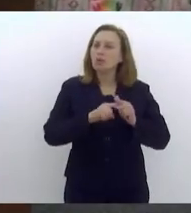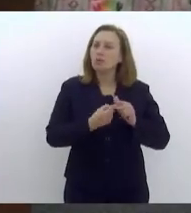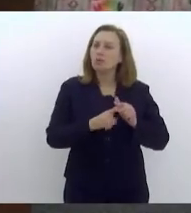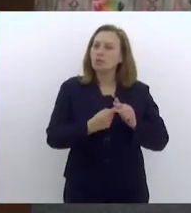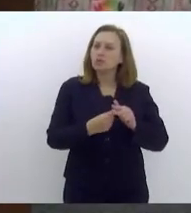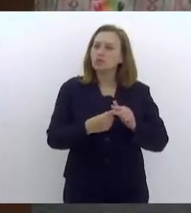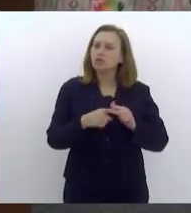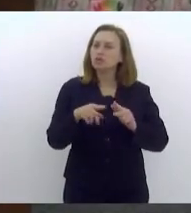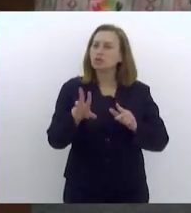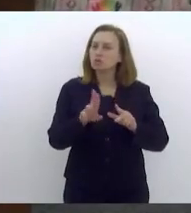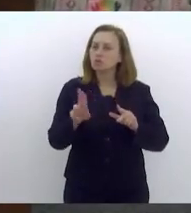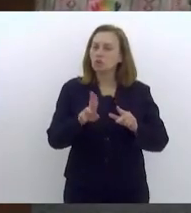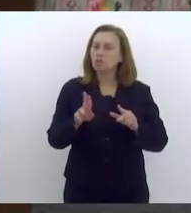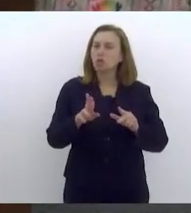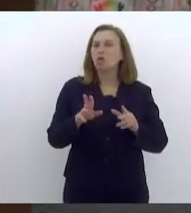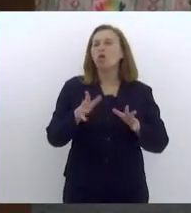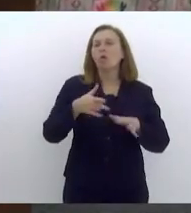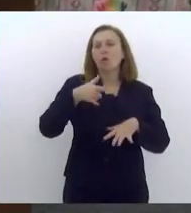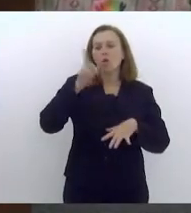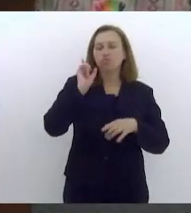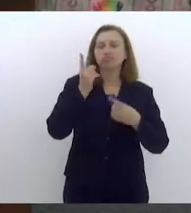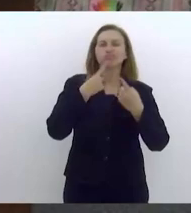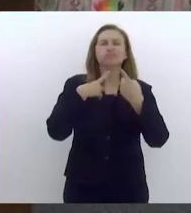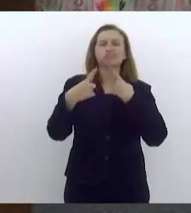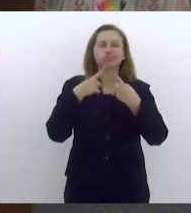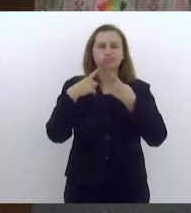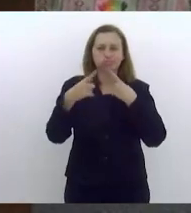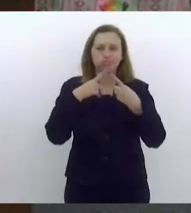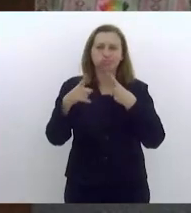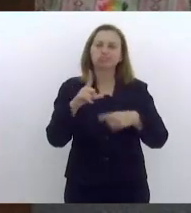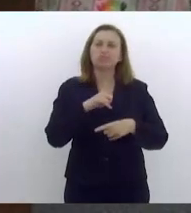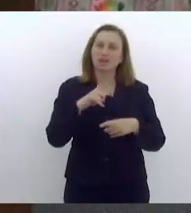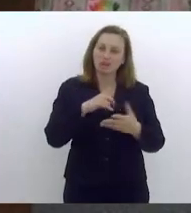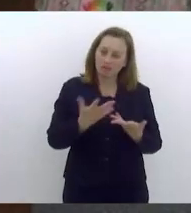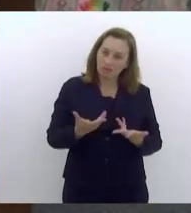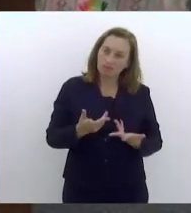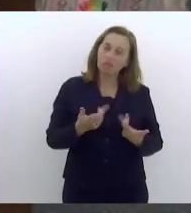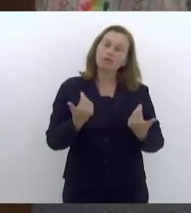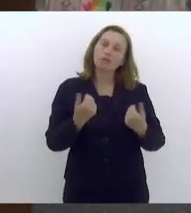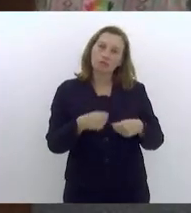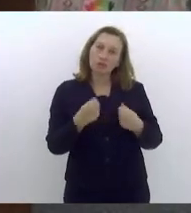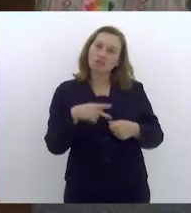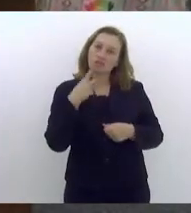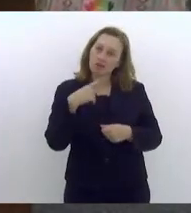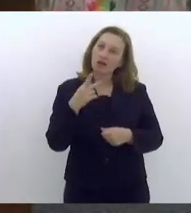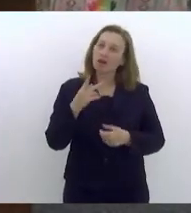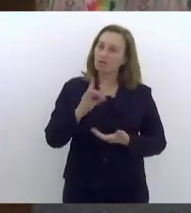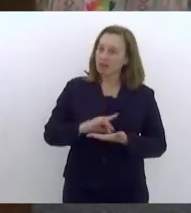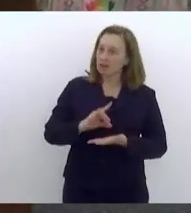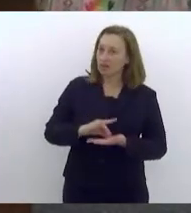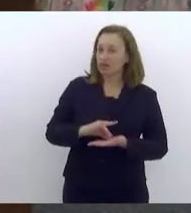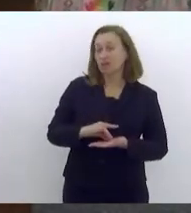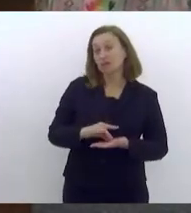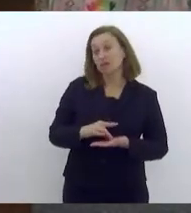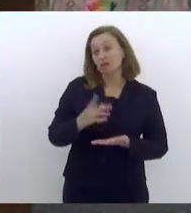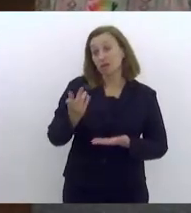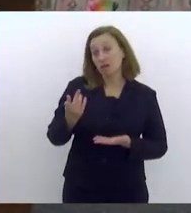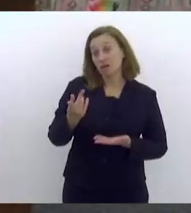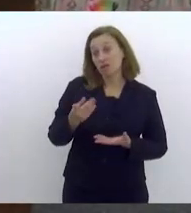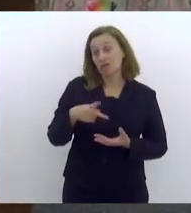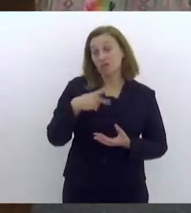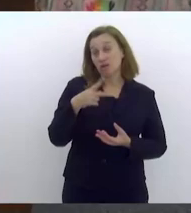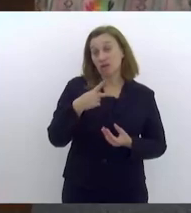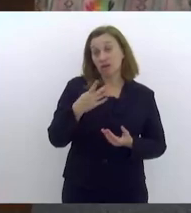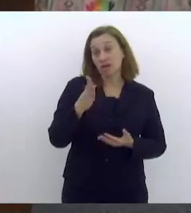do que ontem provocou uma grande discussão, etc. Mas tem que fazer agora a justiça. Que eu perdi calma ontem até com a